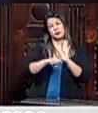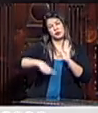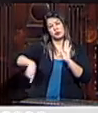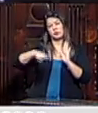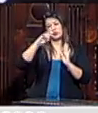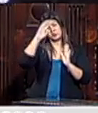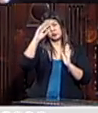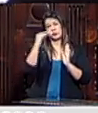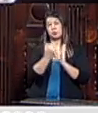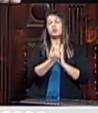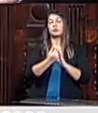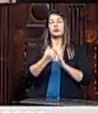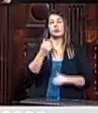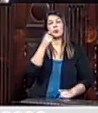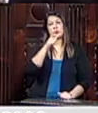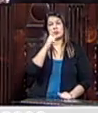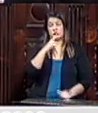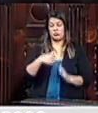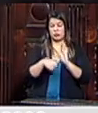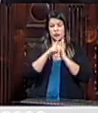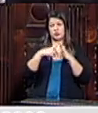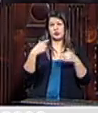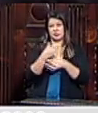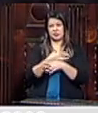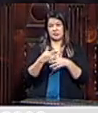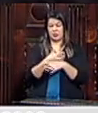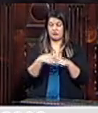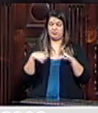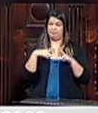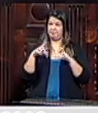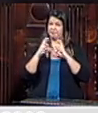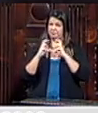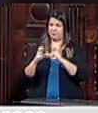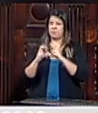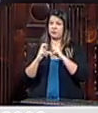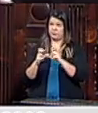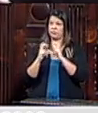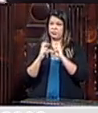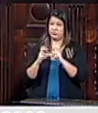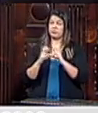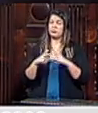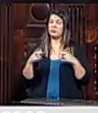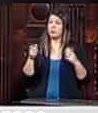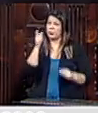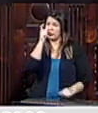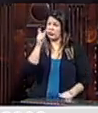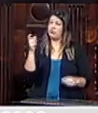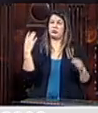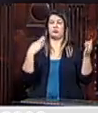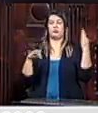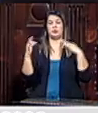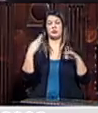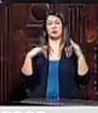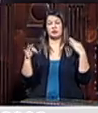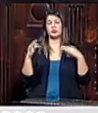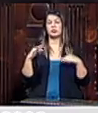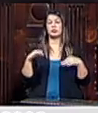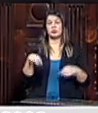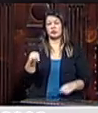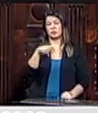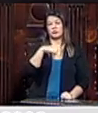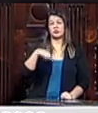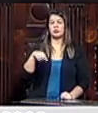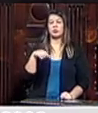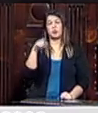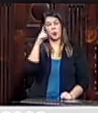que cidades que antes utilizavam a malha ferroviária com interesse turístico possa